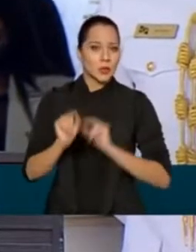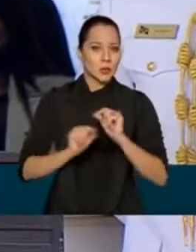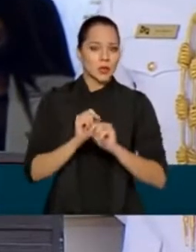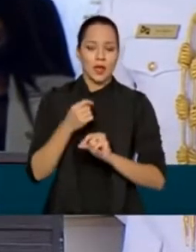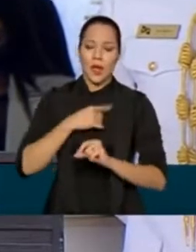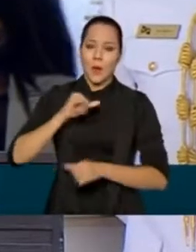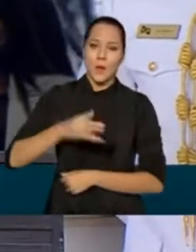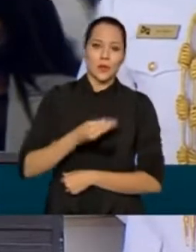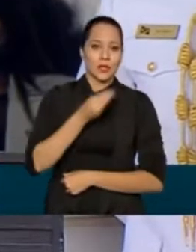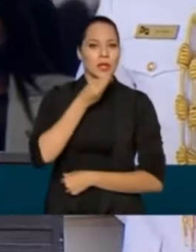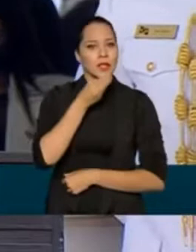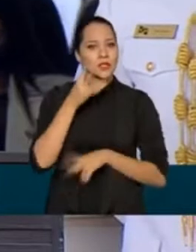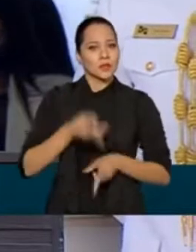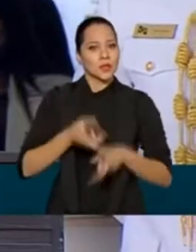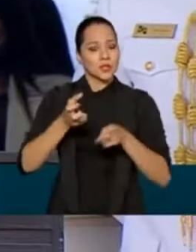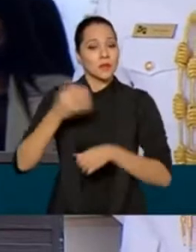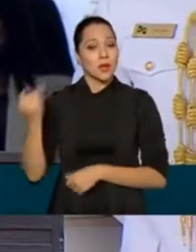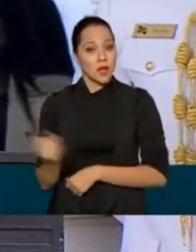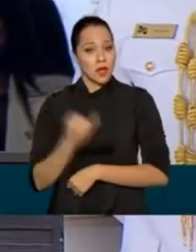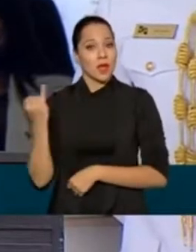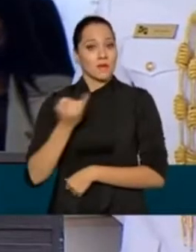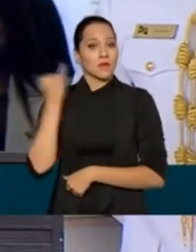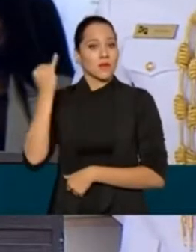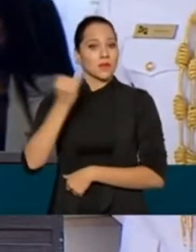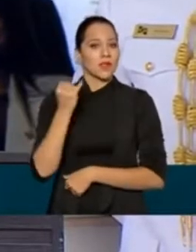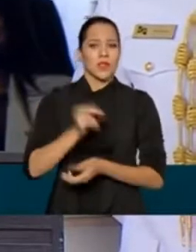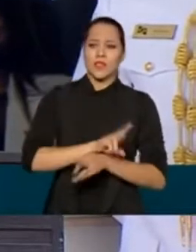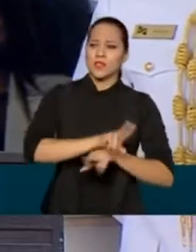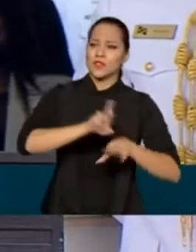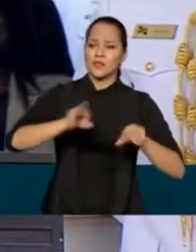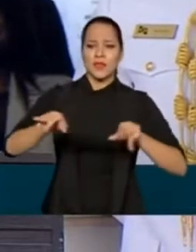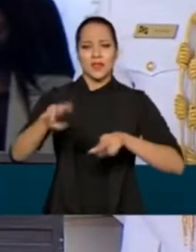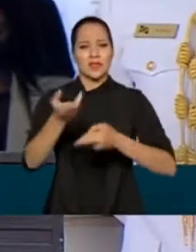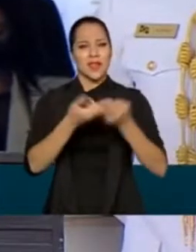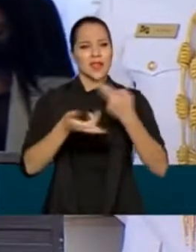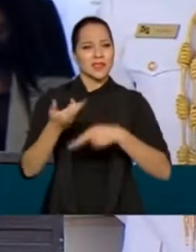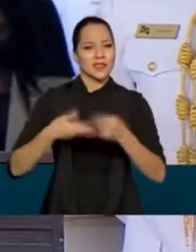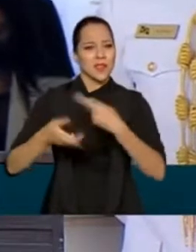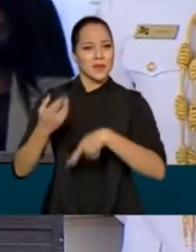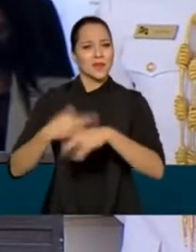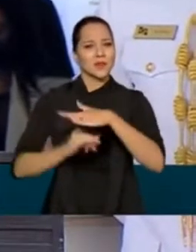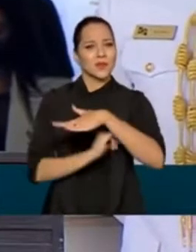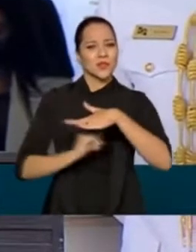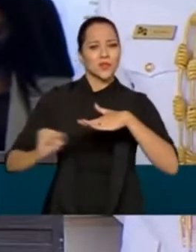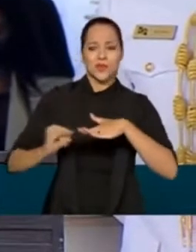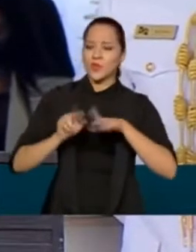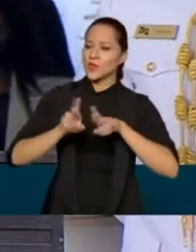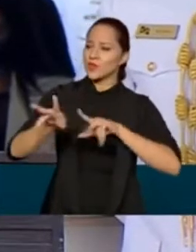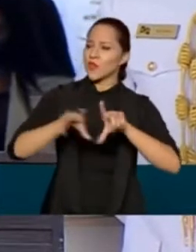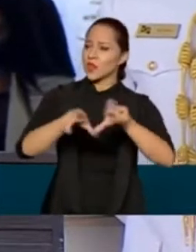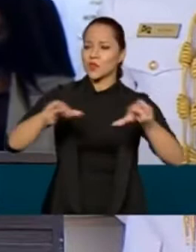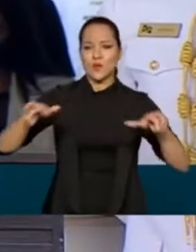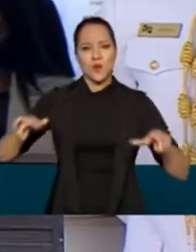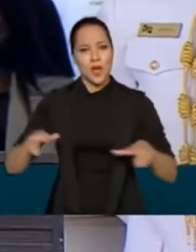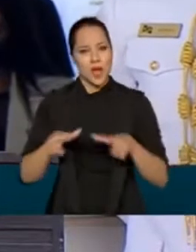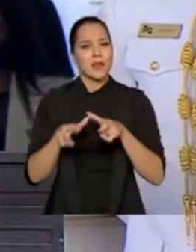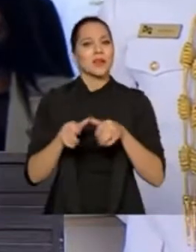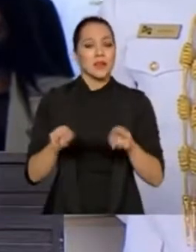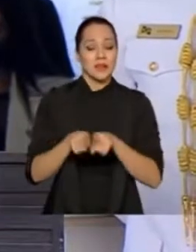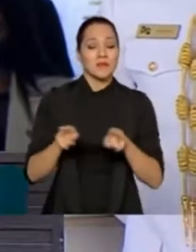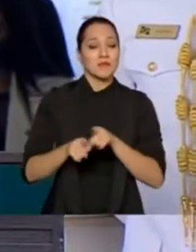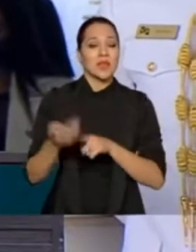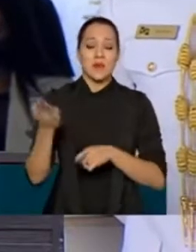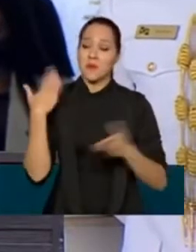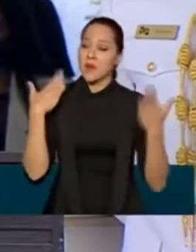proporcionou-me a oportunidade de perceber a importância de inúmeros relacionamentos com instituições das mais diversas áreas e com